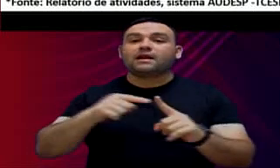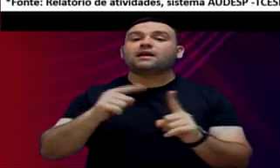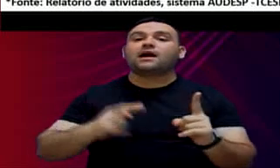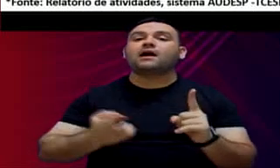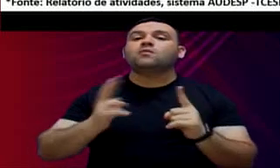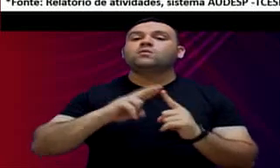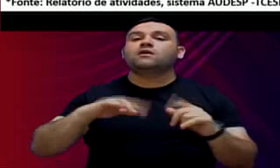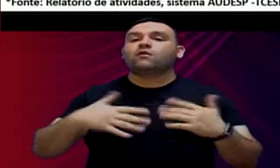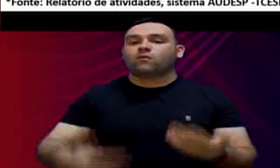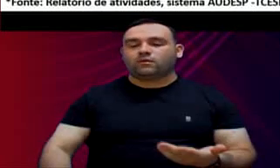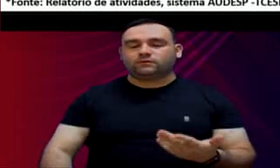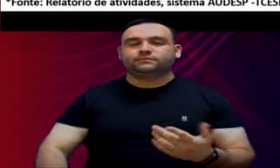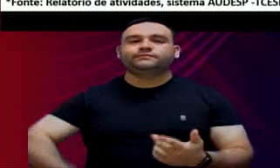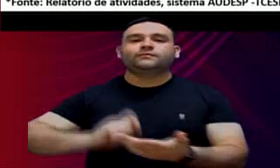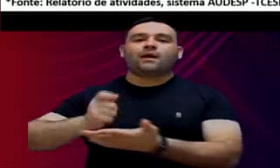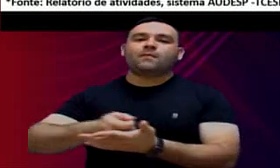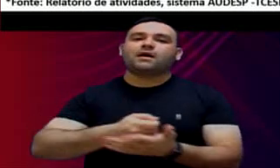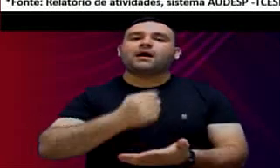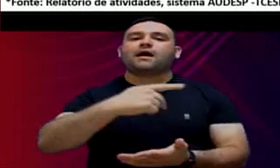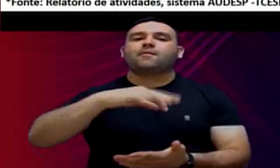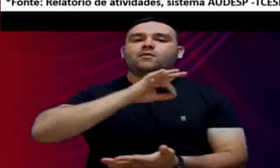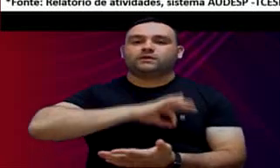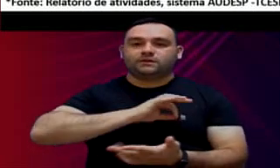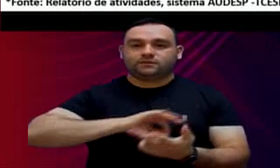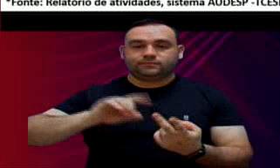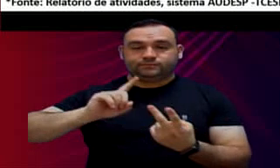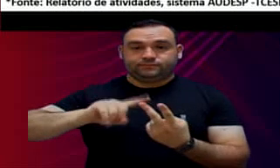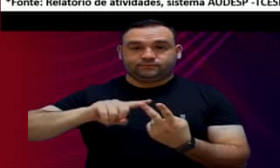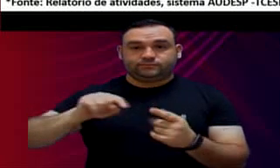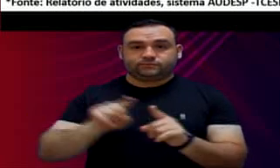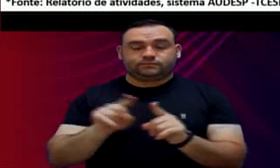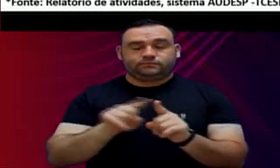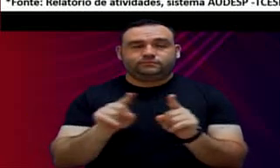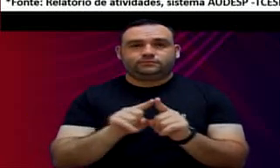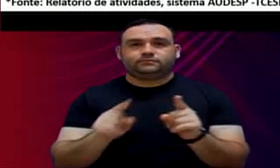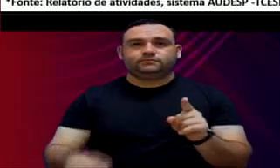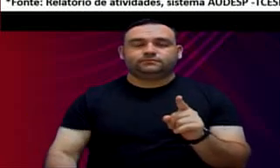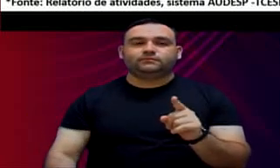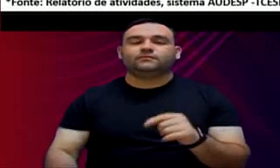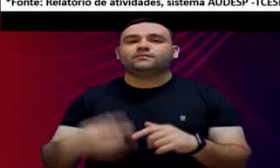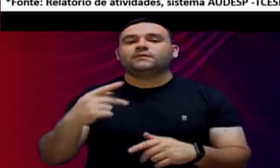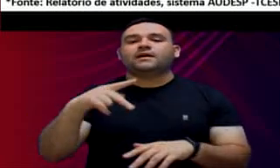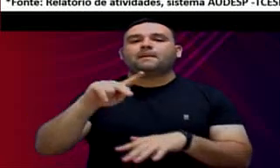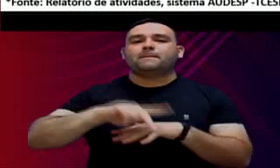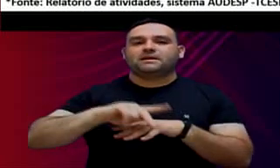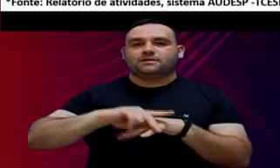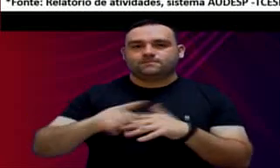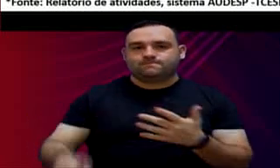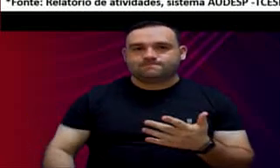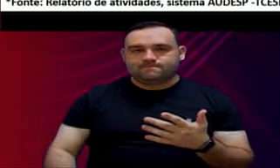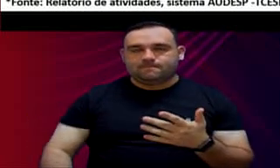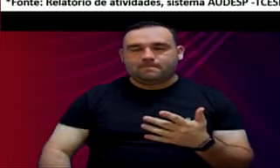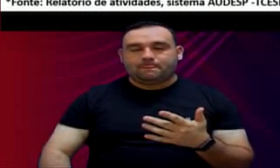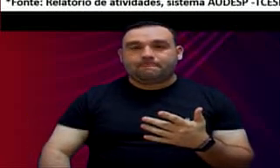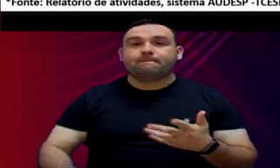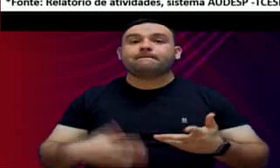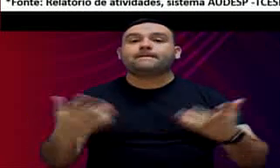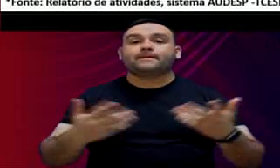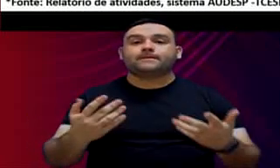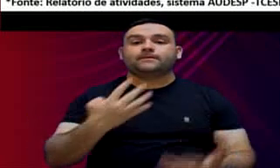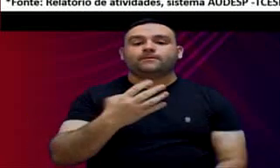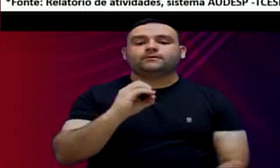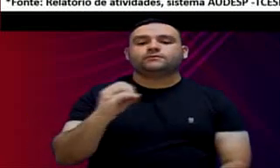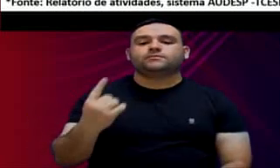de pagamento de aposentadoria e pensões então o programa